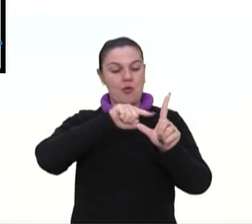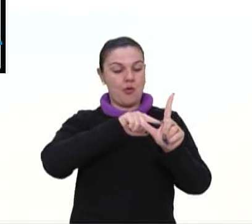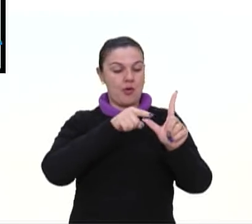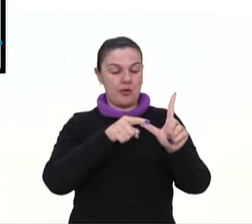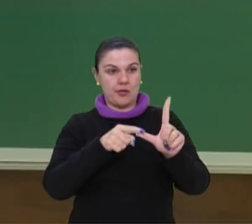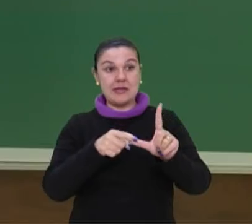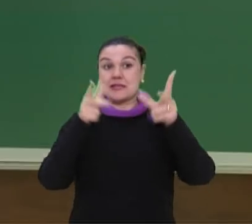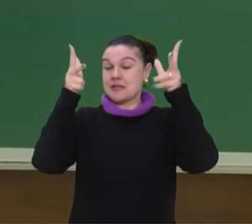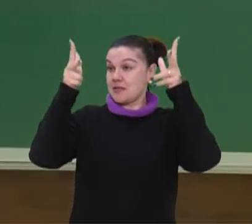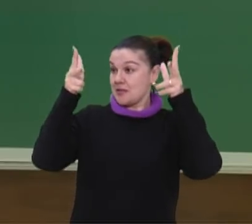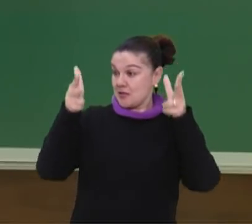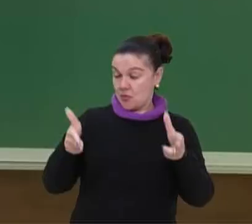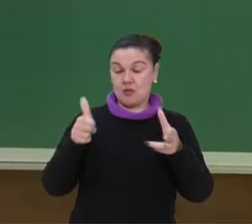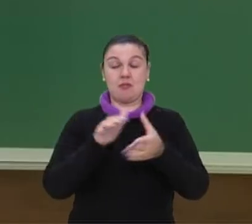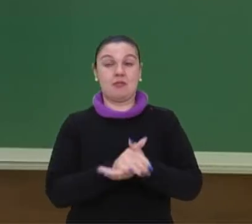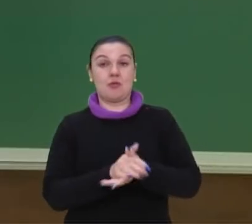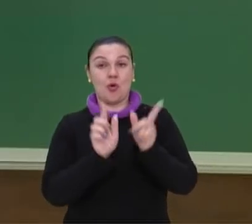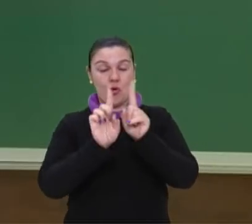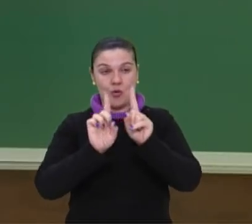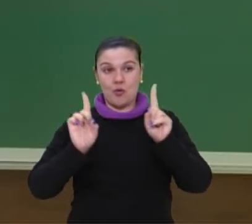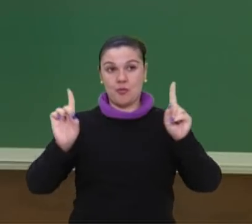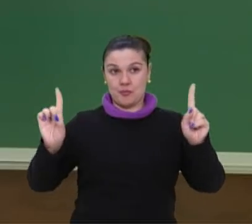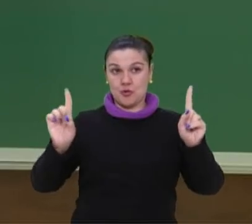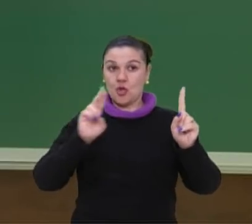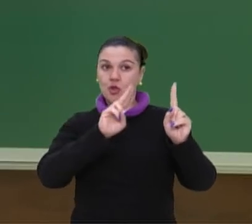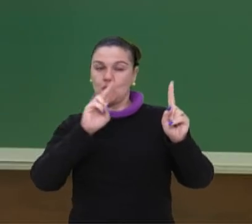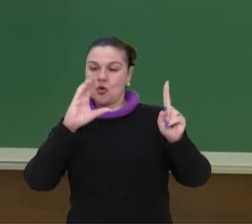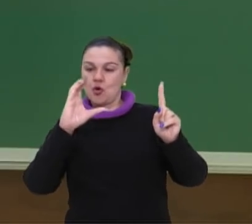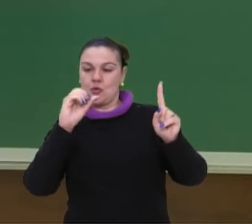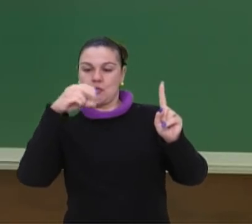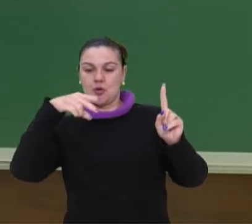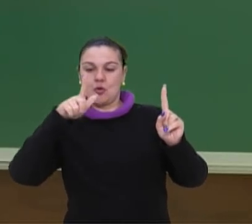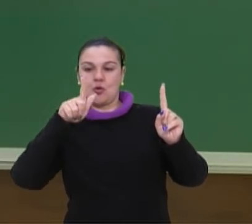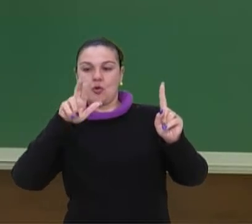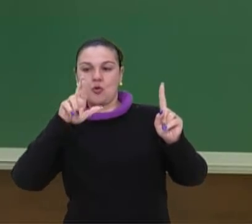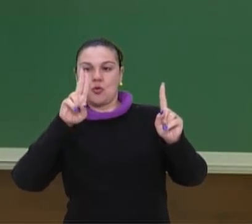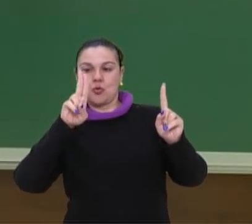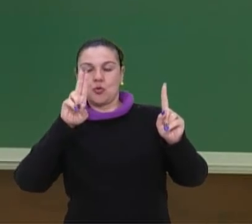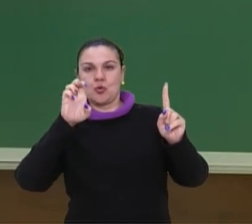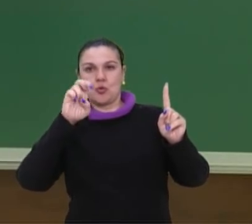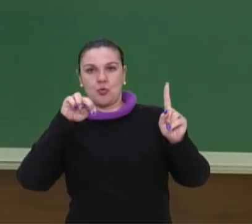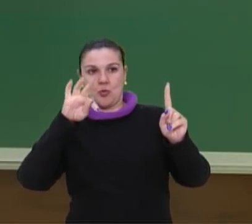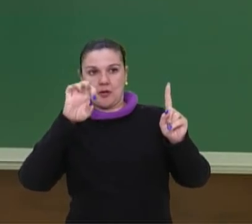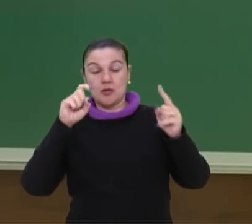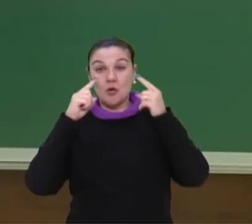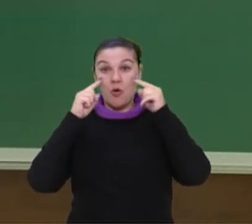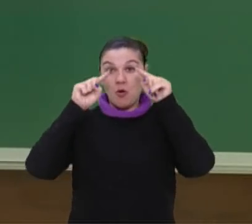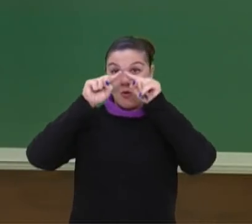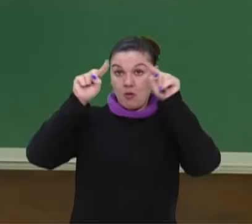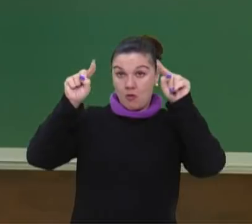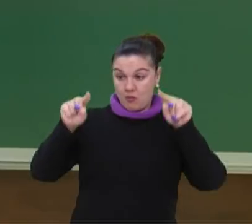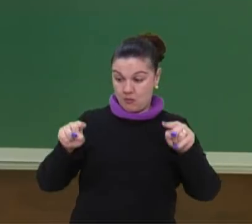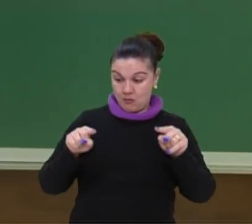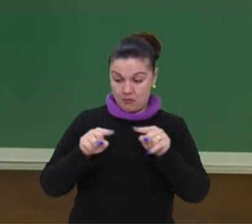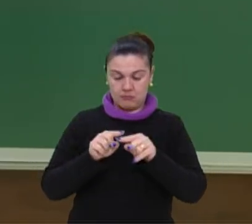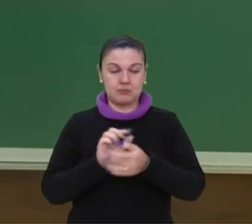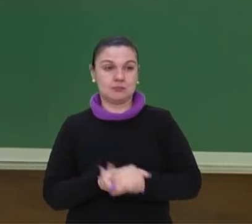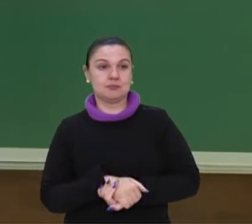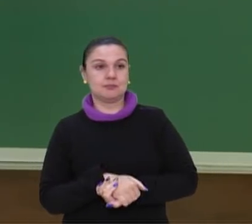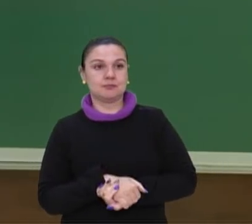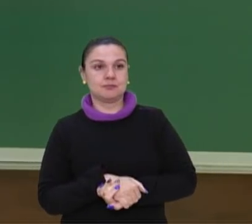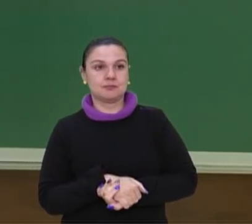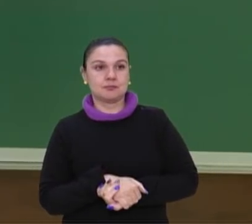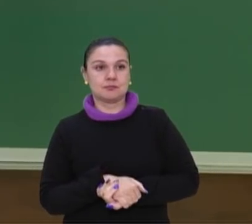opostos iguais, que significa congruentes, tá? Então, por exemplo, nesse quadrado aqui, então eu tenho